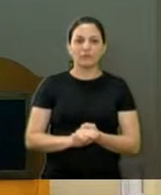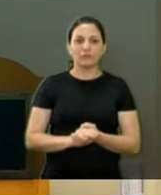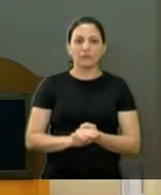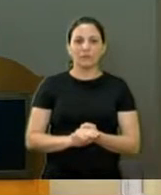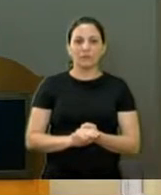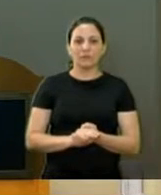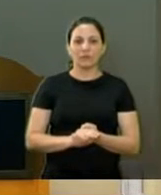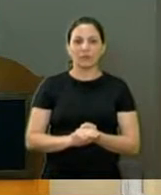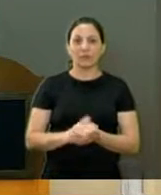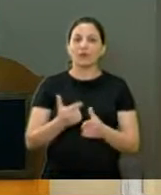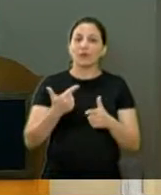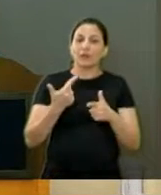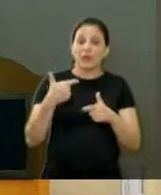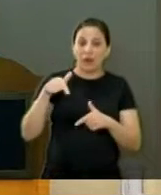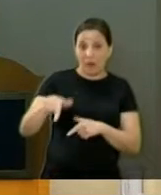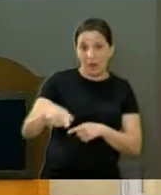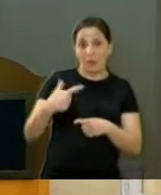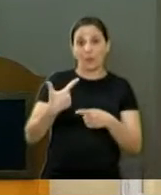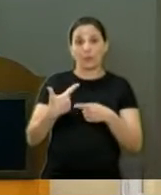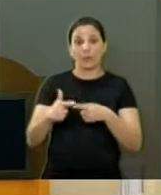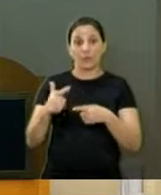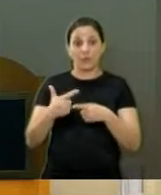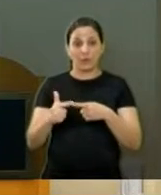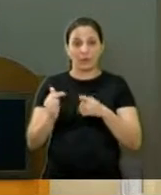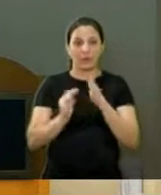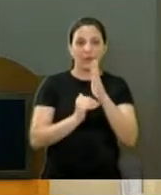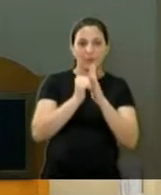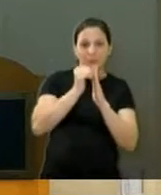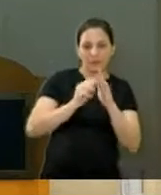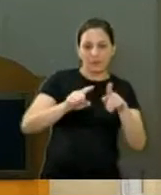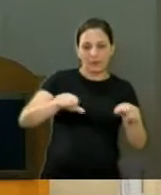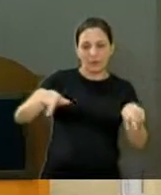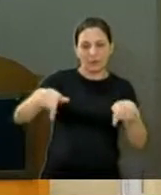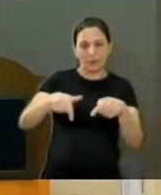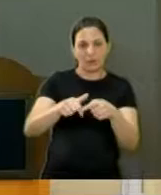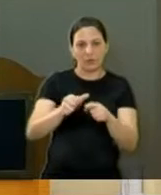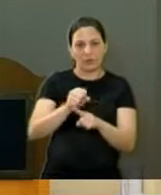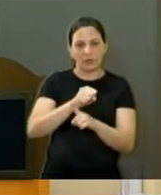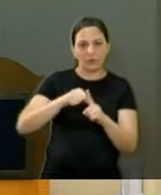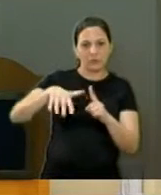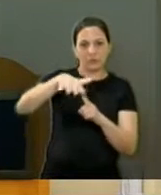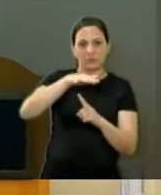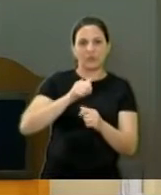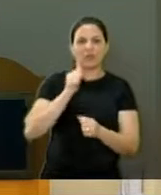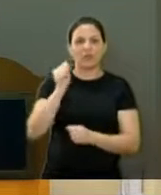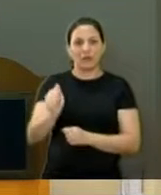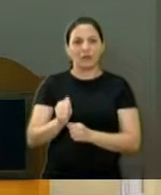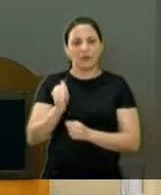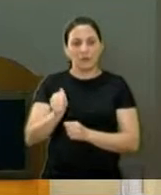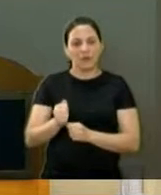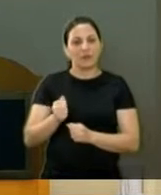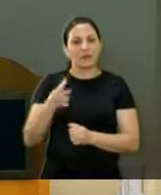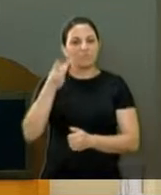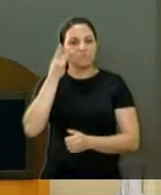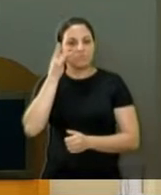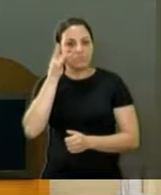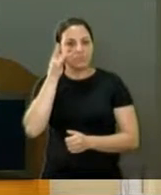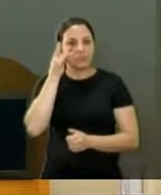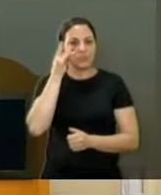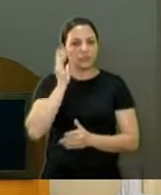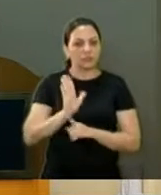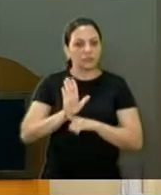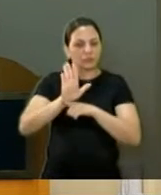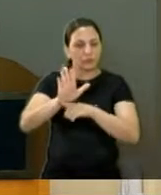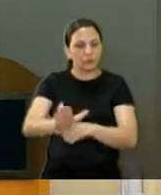um probleminha lad pintar quadra lá eo pessoal a sociedade era a 40 é muito presente nessa